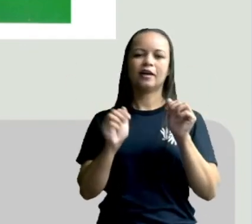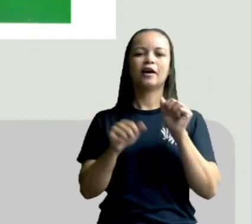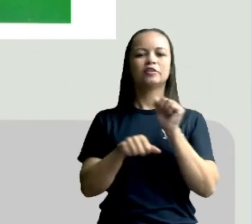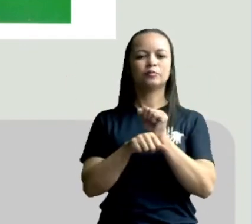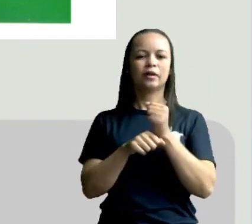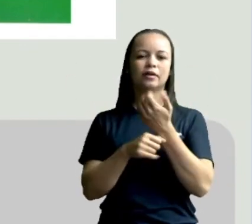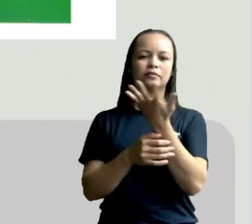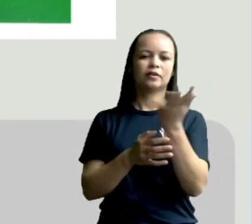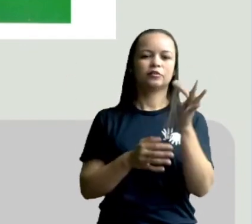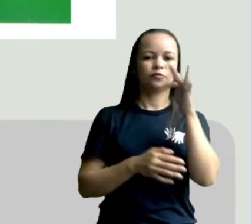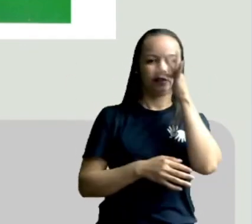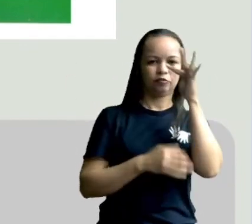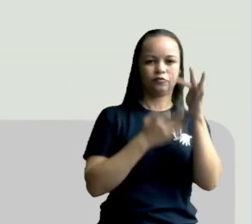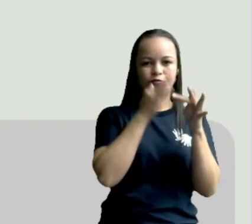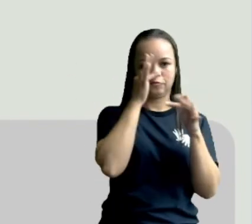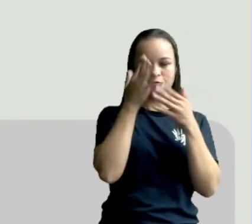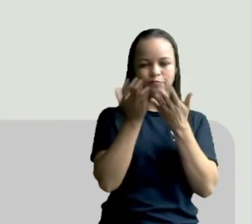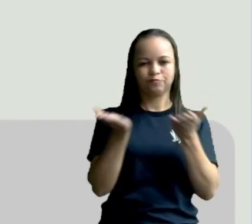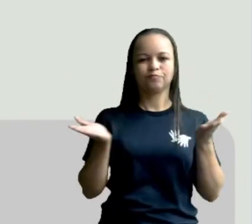flores.